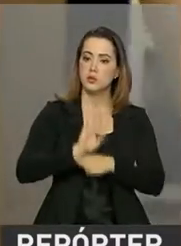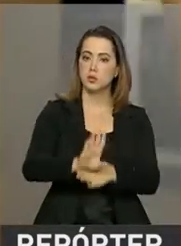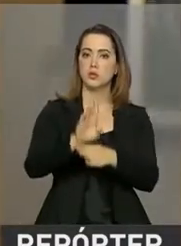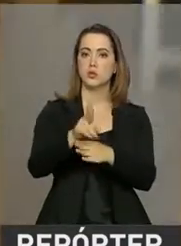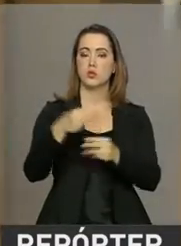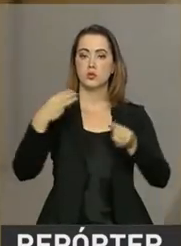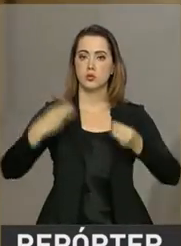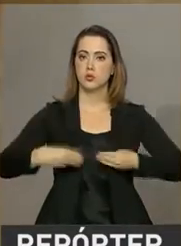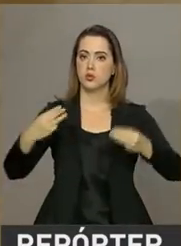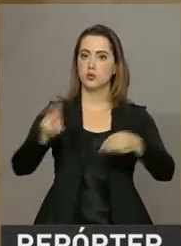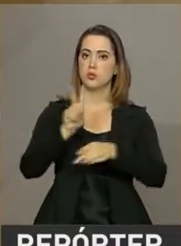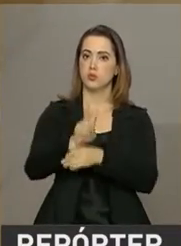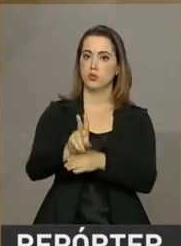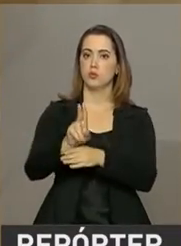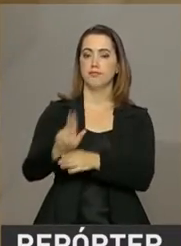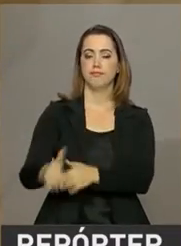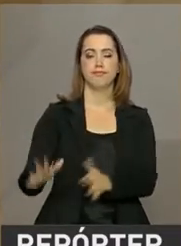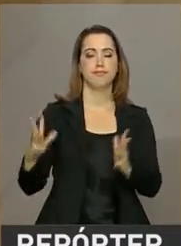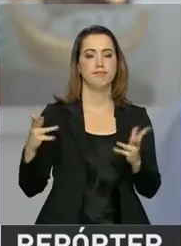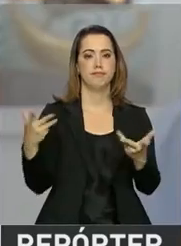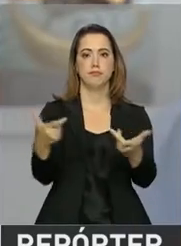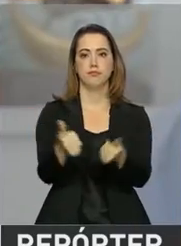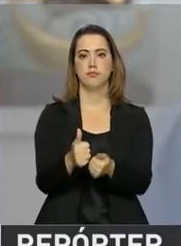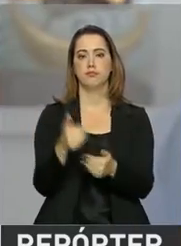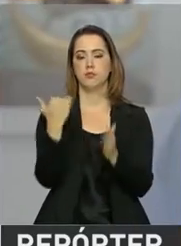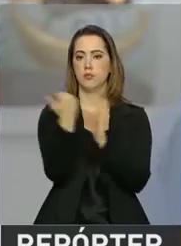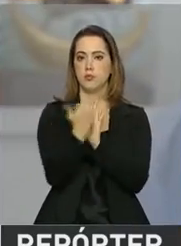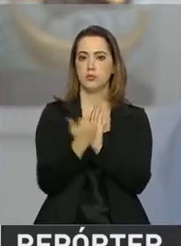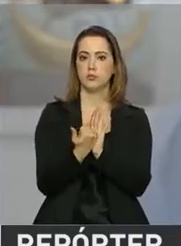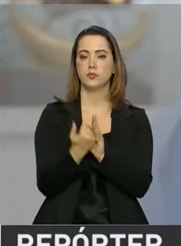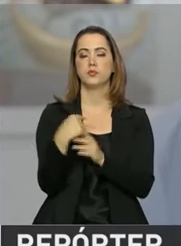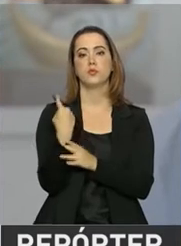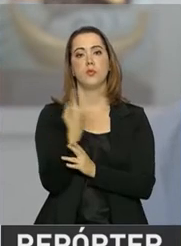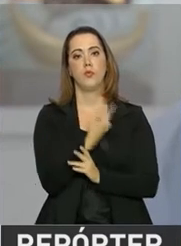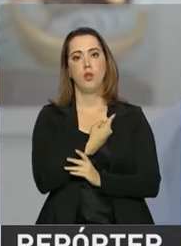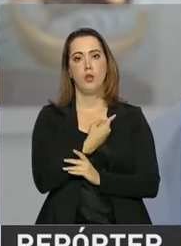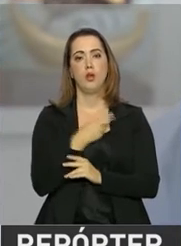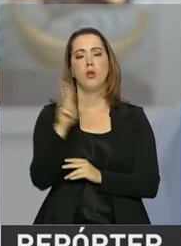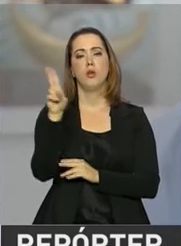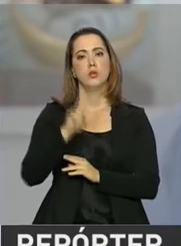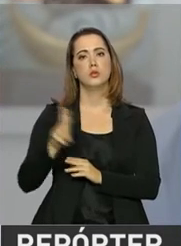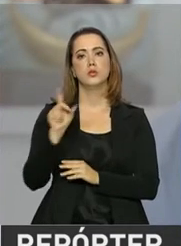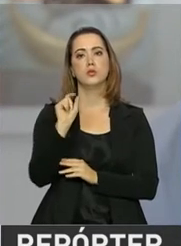atuado de maneira decisiva para o sucesso do projeto. No ano passado nós utilizamos